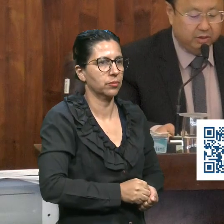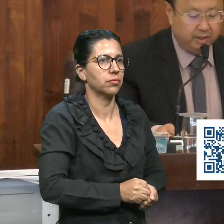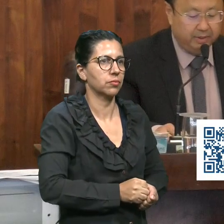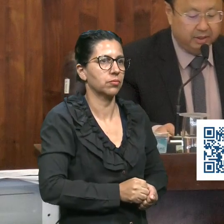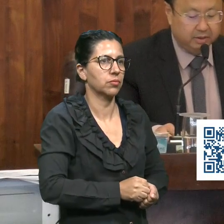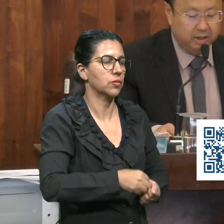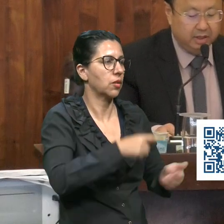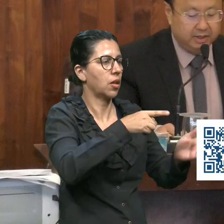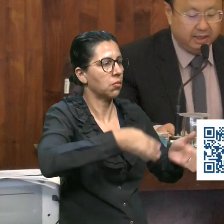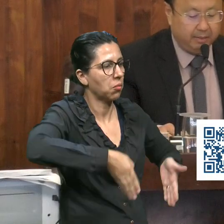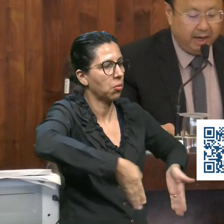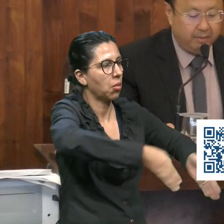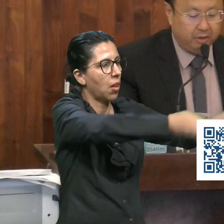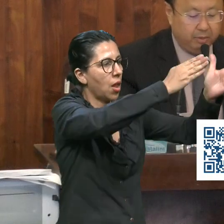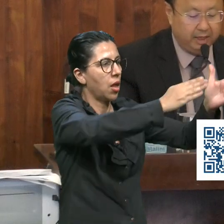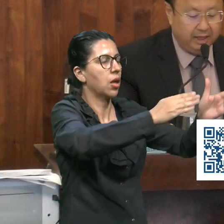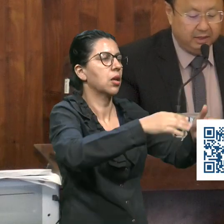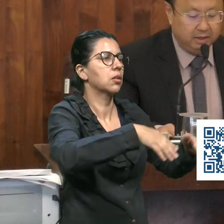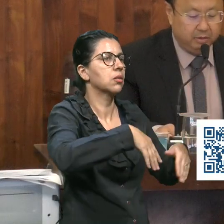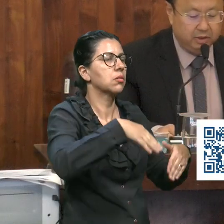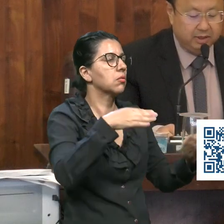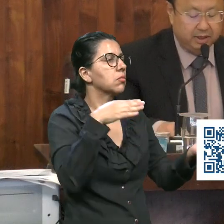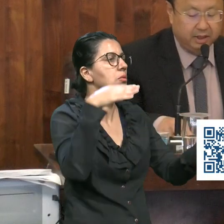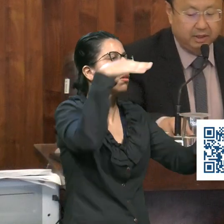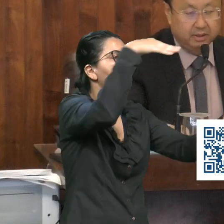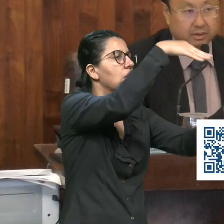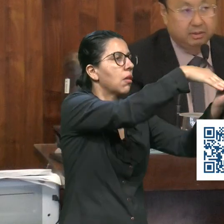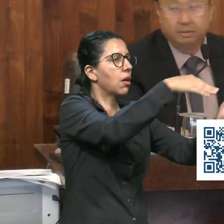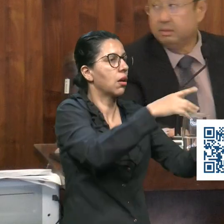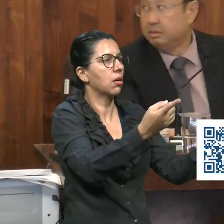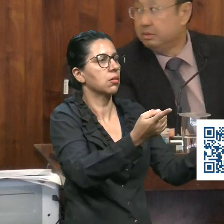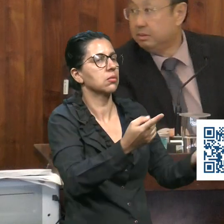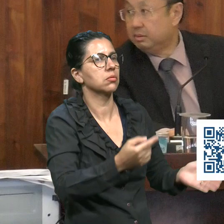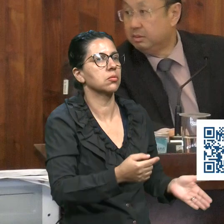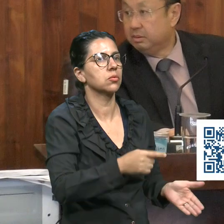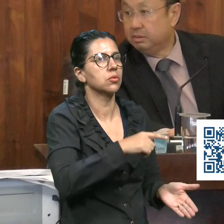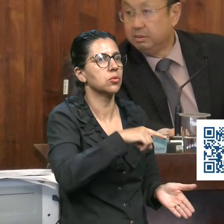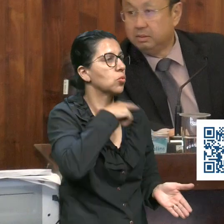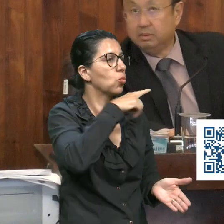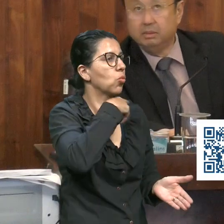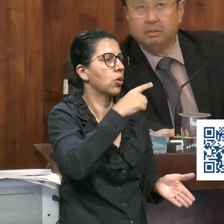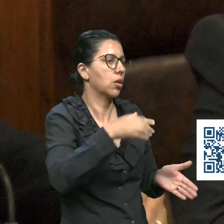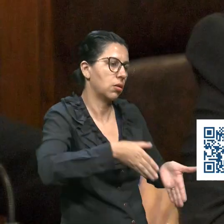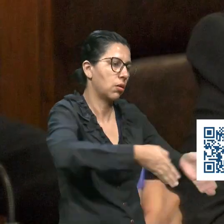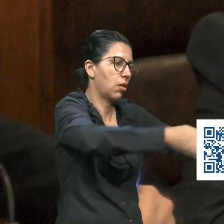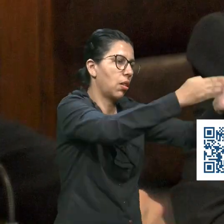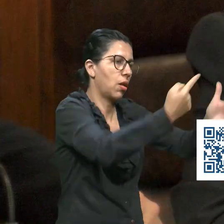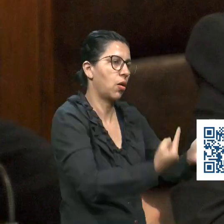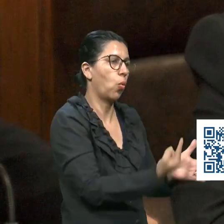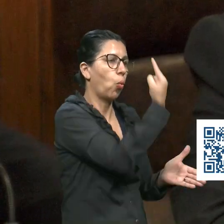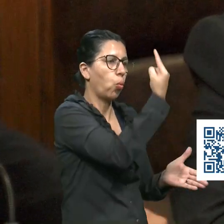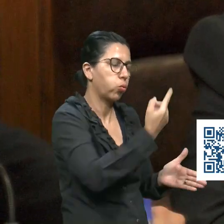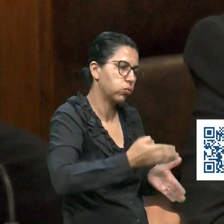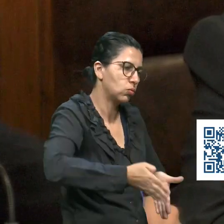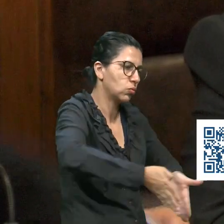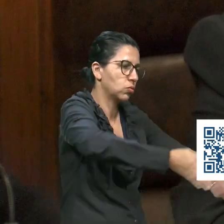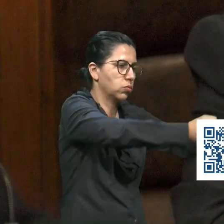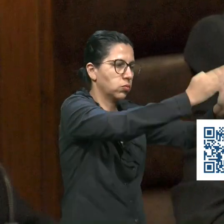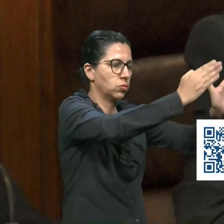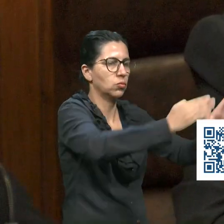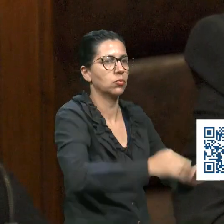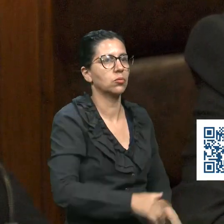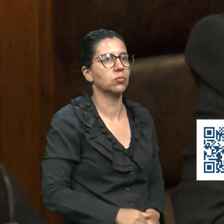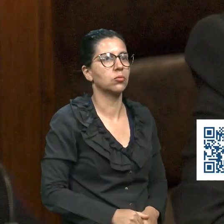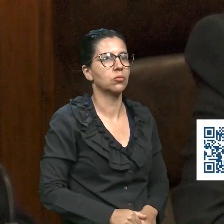aos loteamentos Santa Bárbara, Uberlândia e Monte Estrela. Em discussão, requerimento. Não